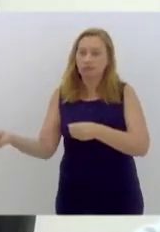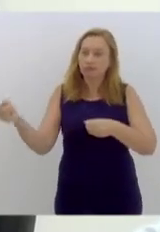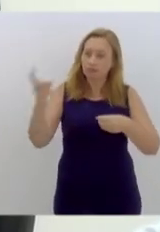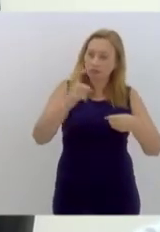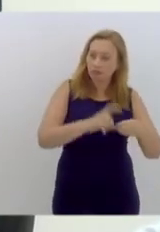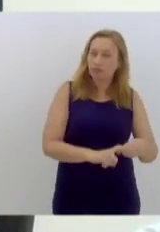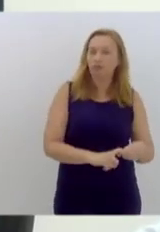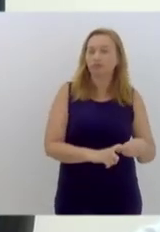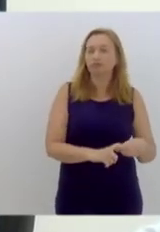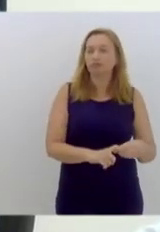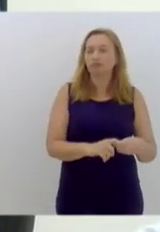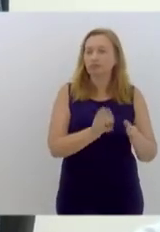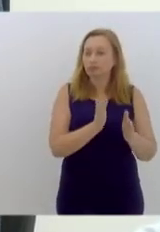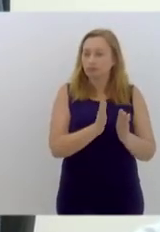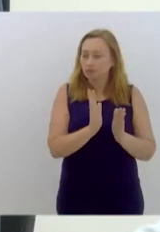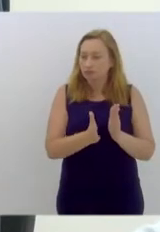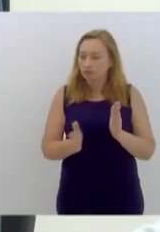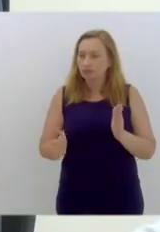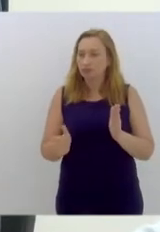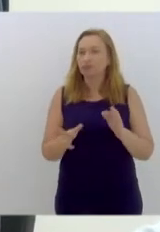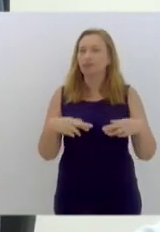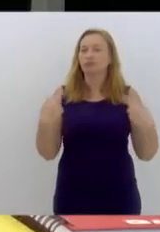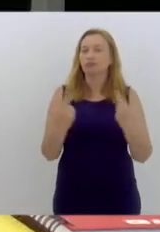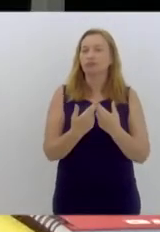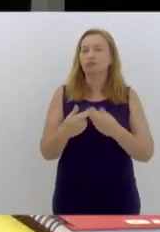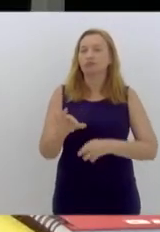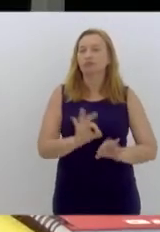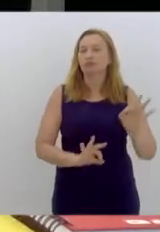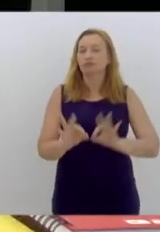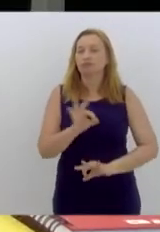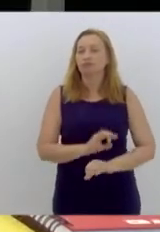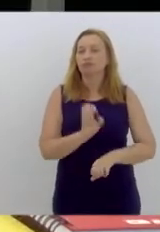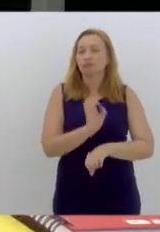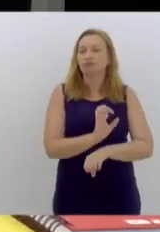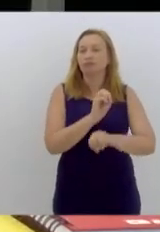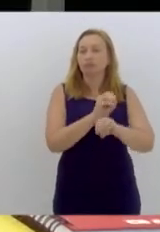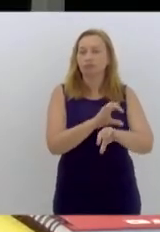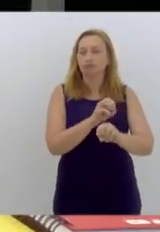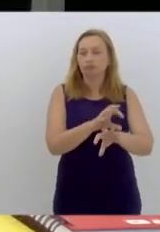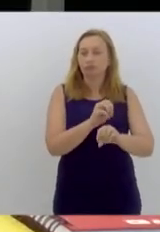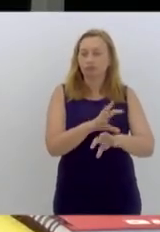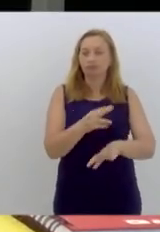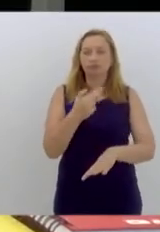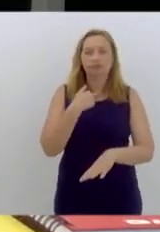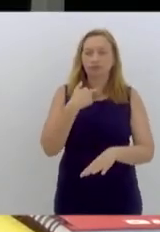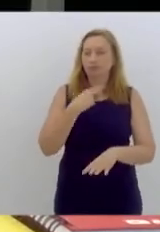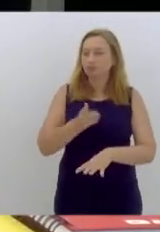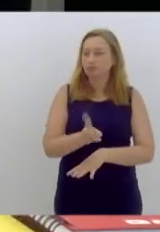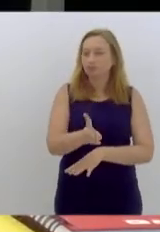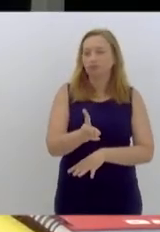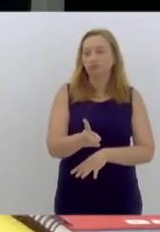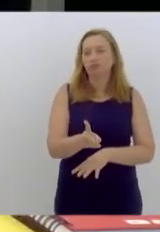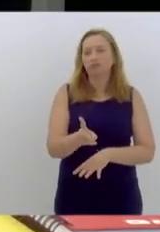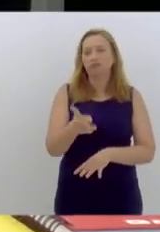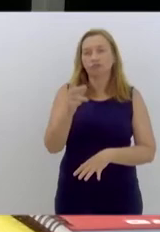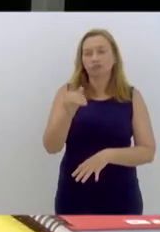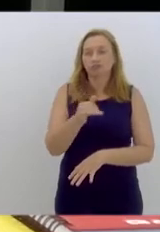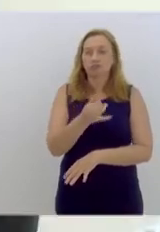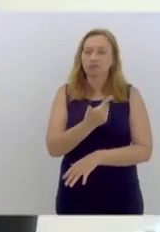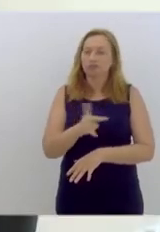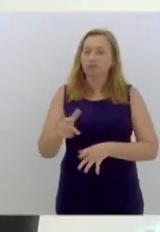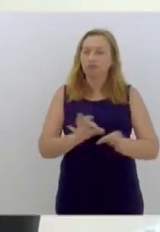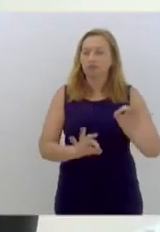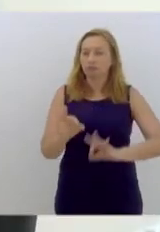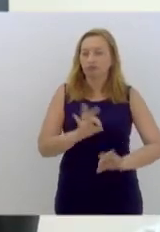calendário também das audiências sobre o Plano Estadual de Educação, que é fundamental, não pode continuar o Rio de Janeiro sem o seu plano.